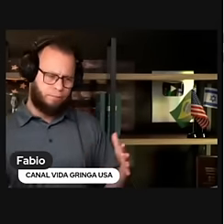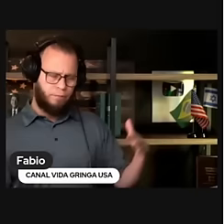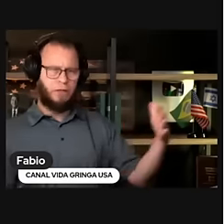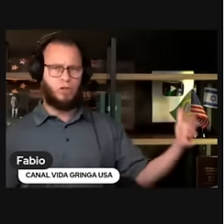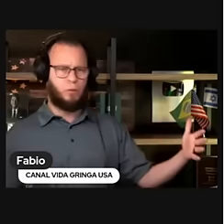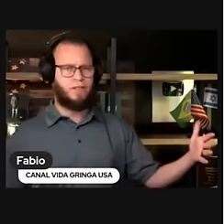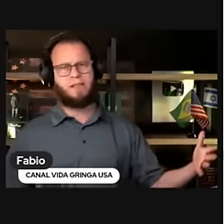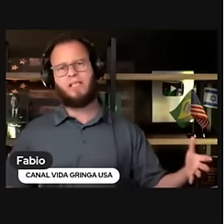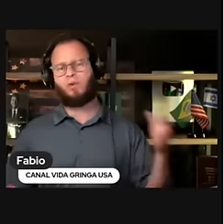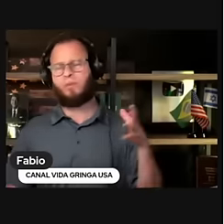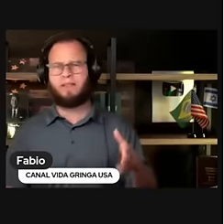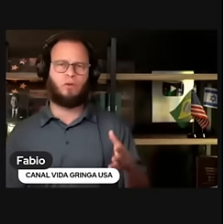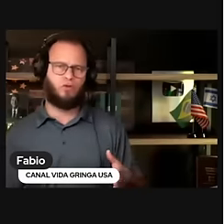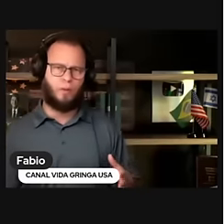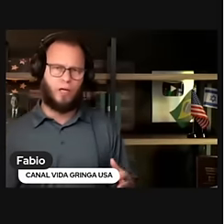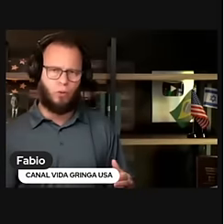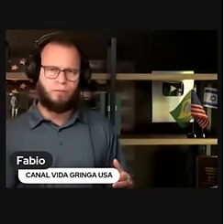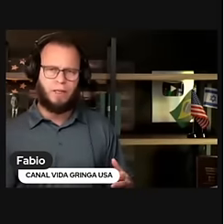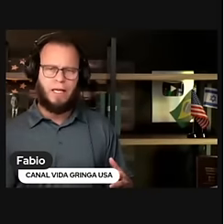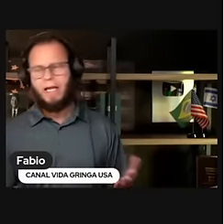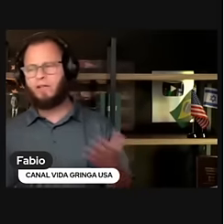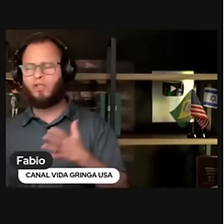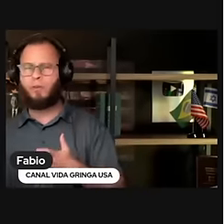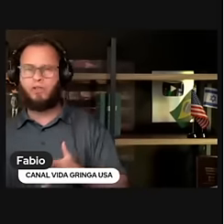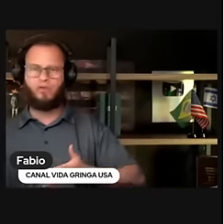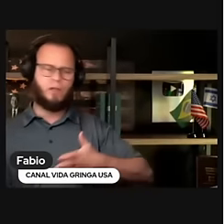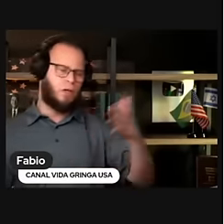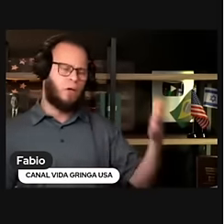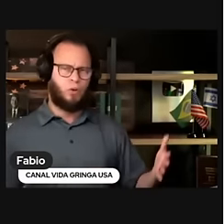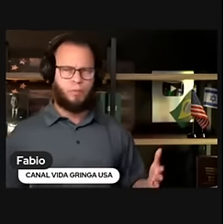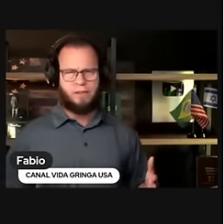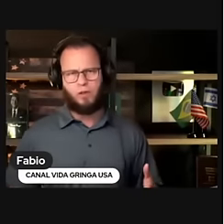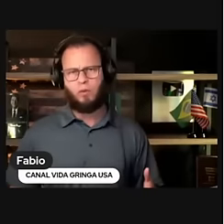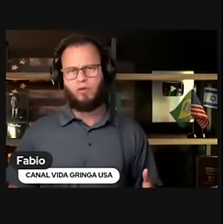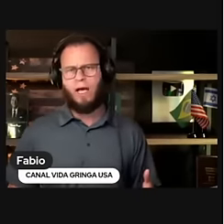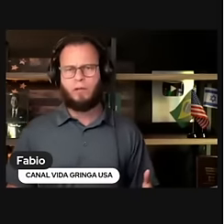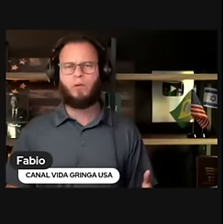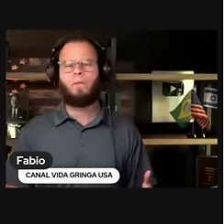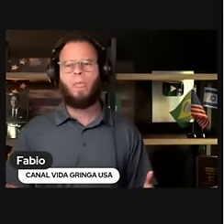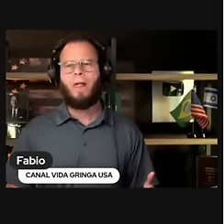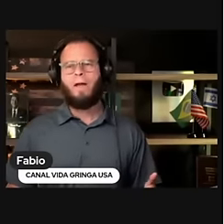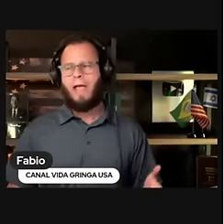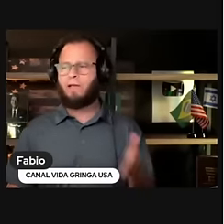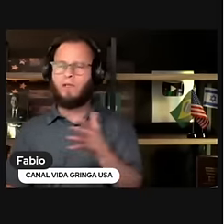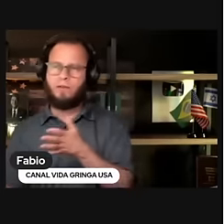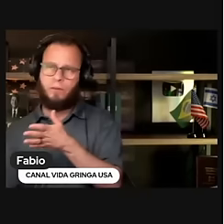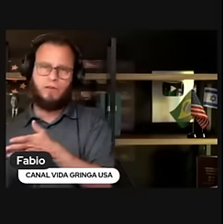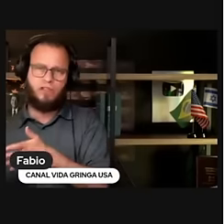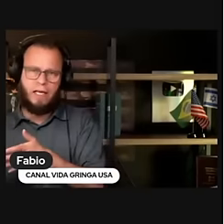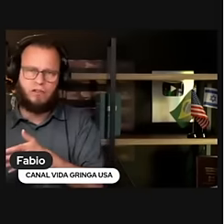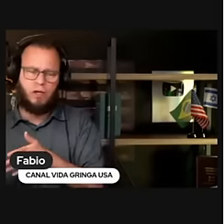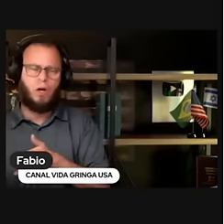em 2016 quando o presidente donal trump ganhou em 2018 quando o presidente bolsonaro ganhou em